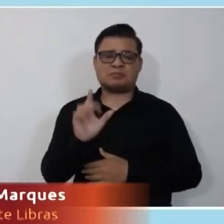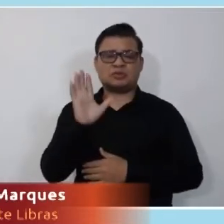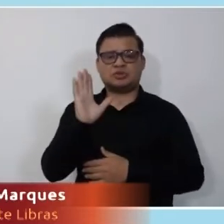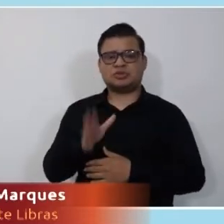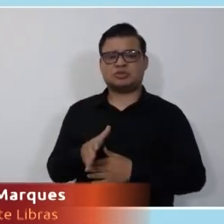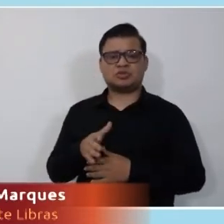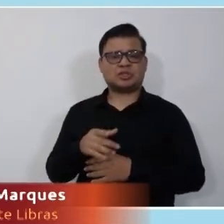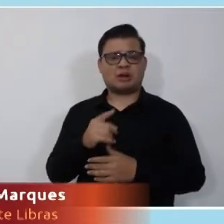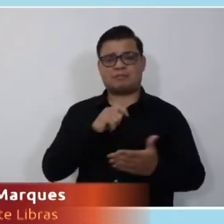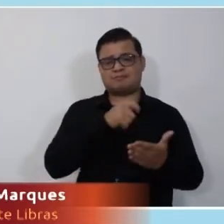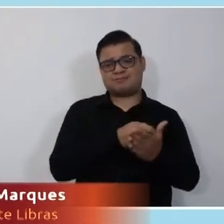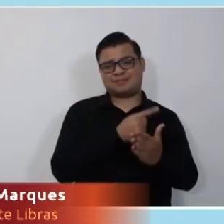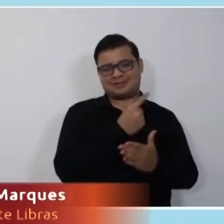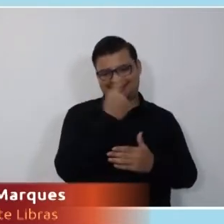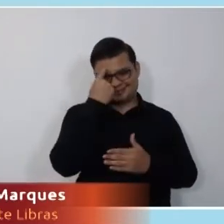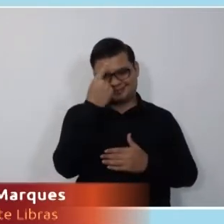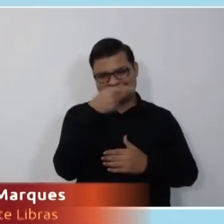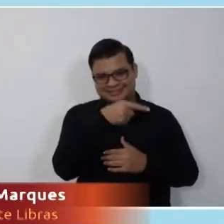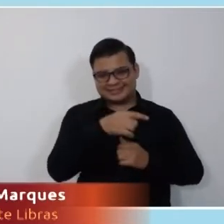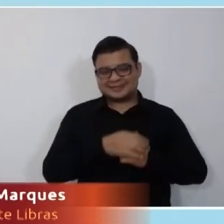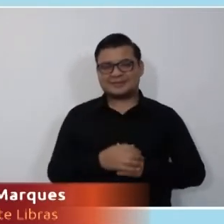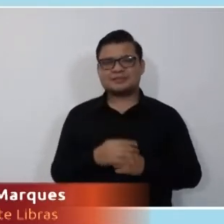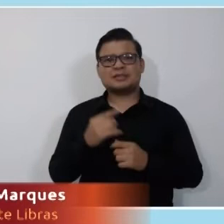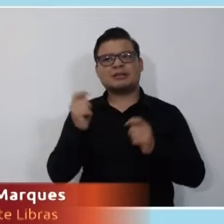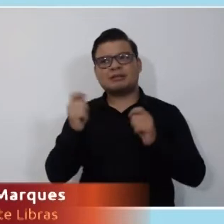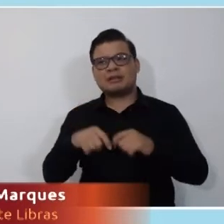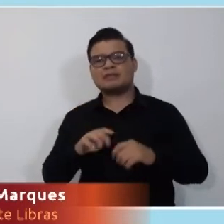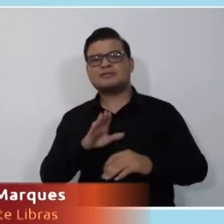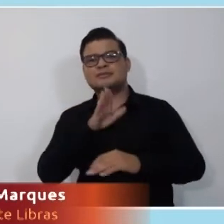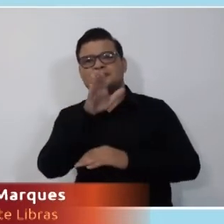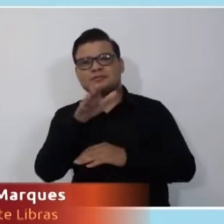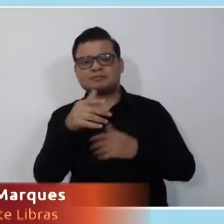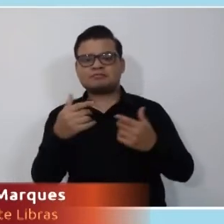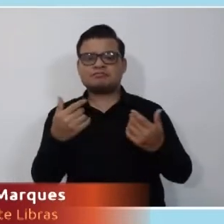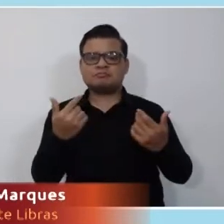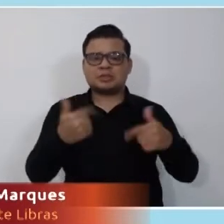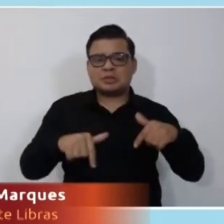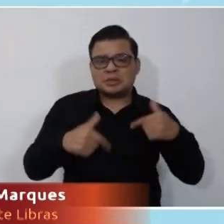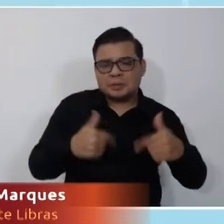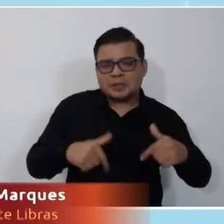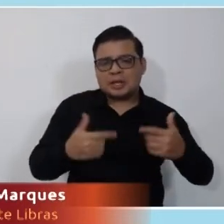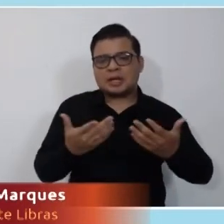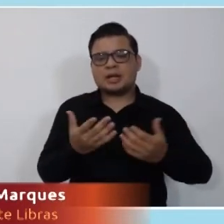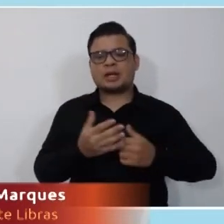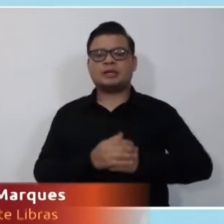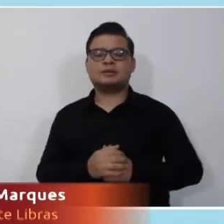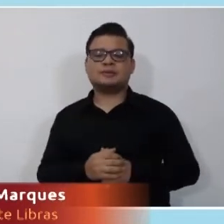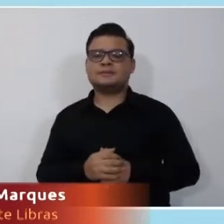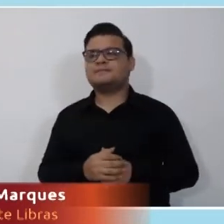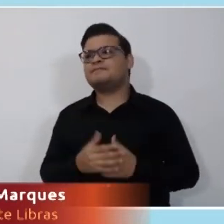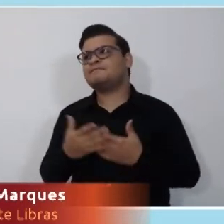casa, da escola, não é? Para que é isso? Para ver se o cara sai do Uber,